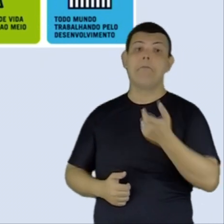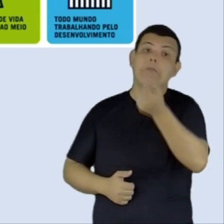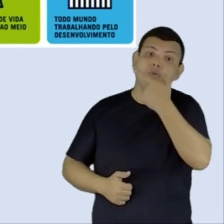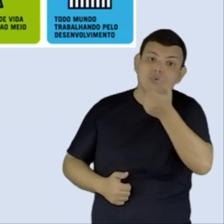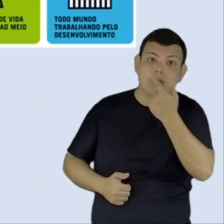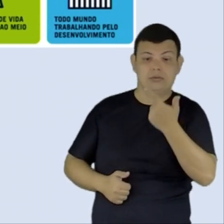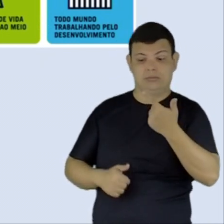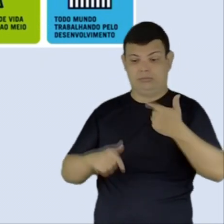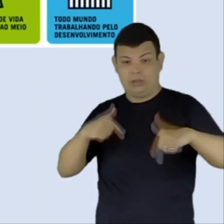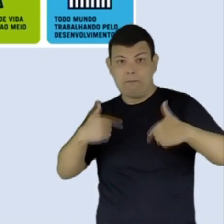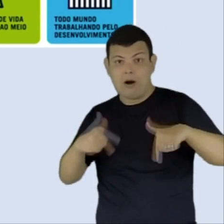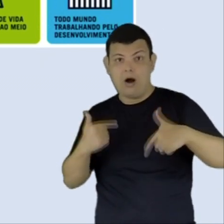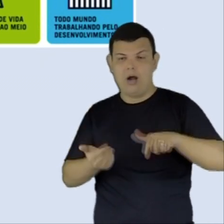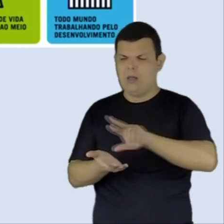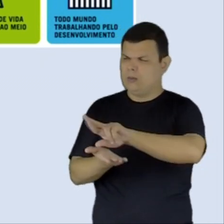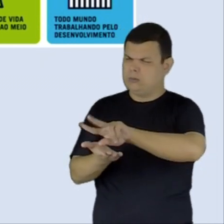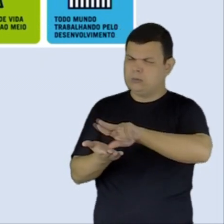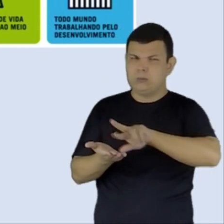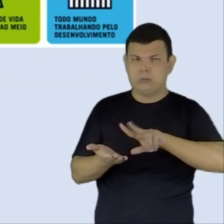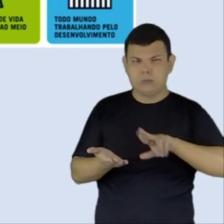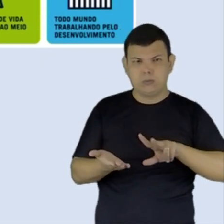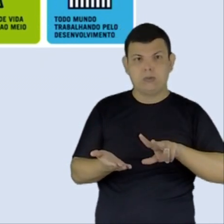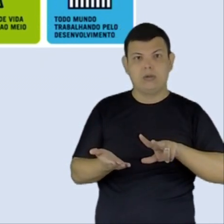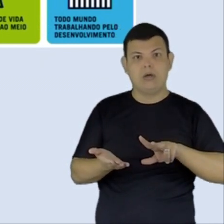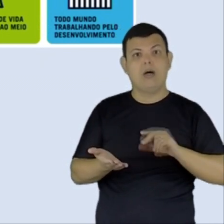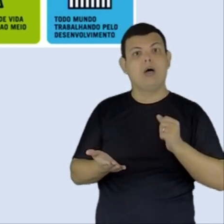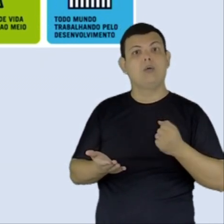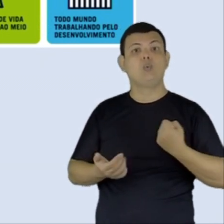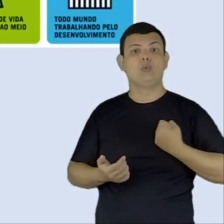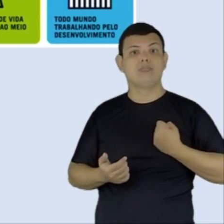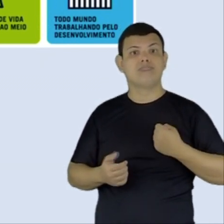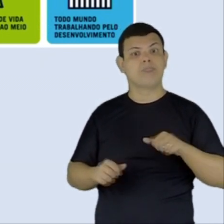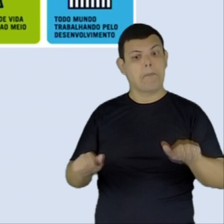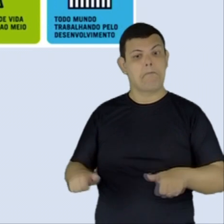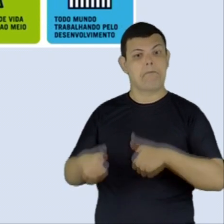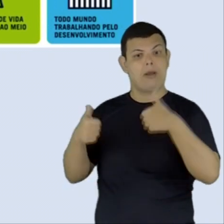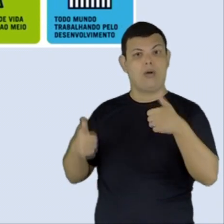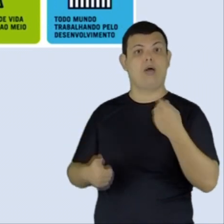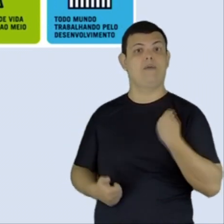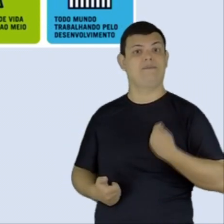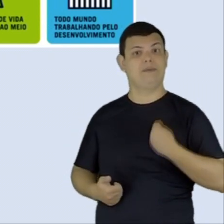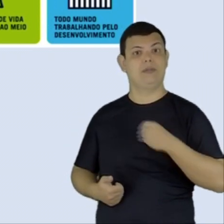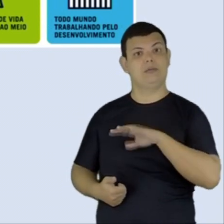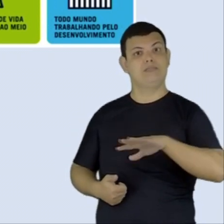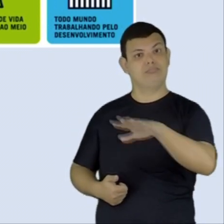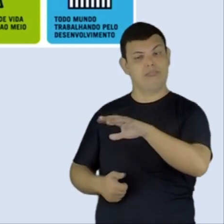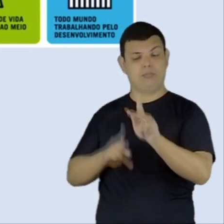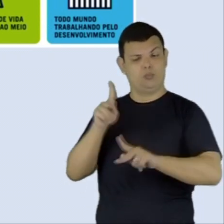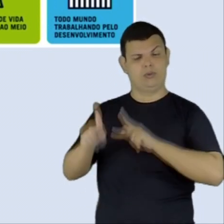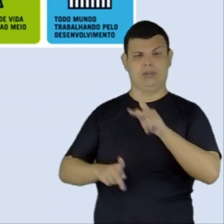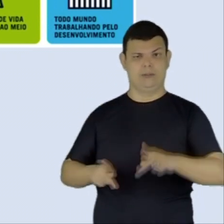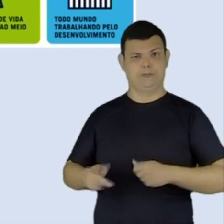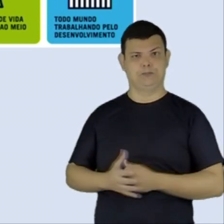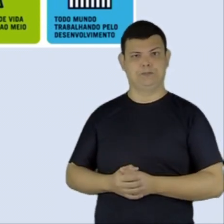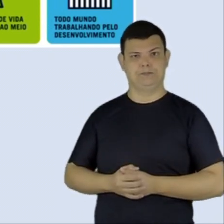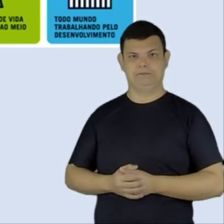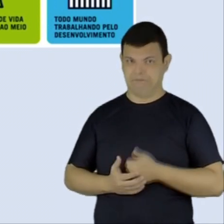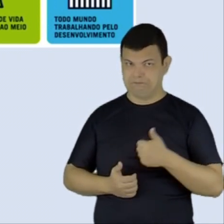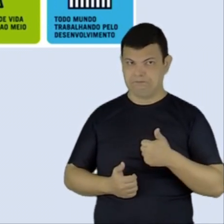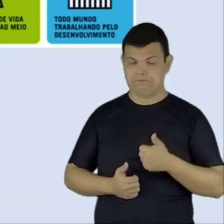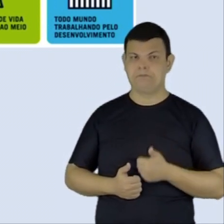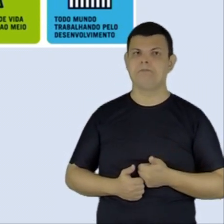medicação, trabalho. Então, isso são fatores que melhoram as condições de vida da população,